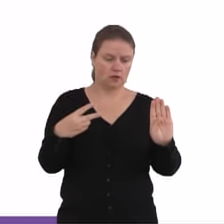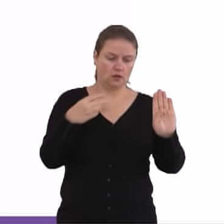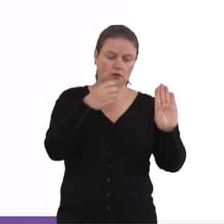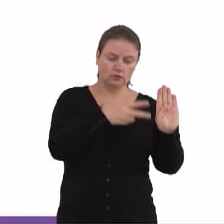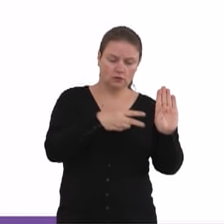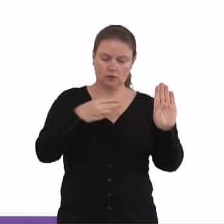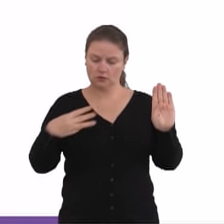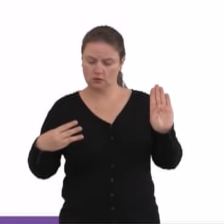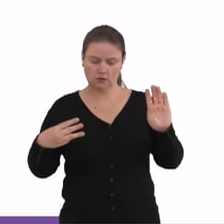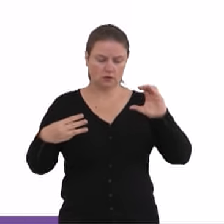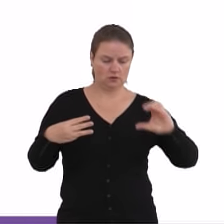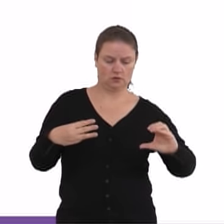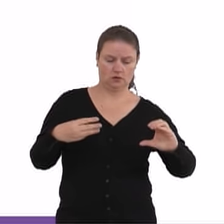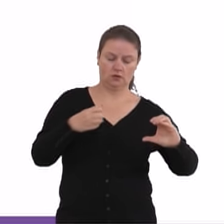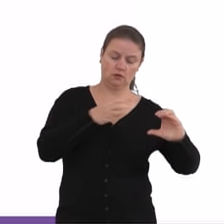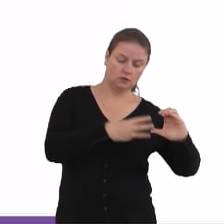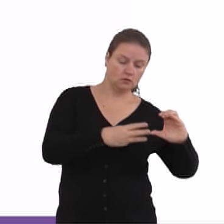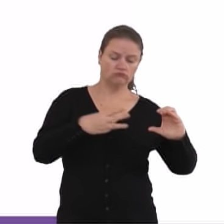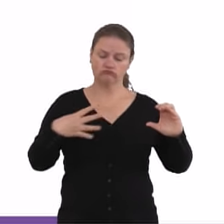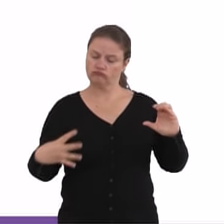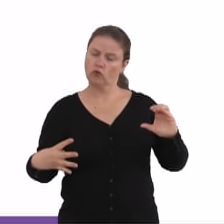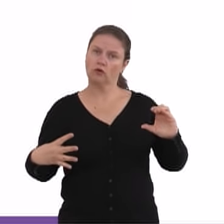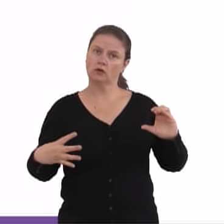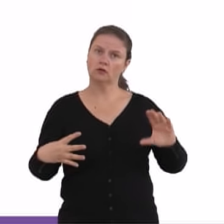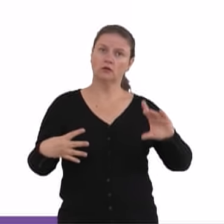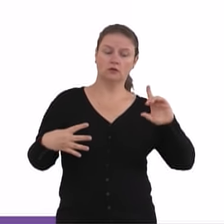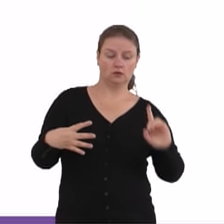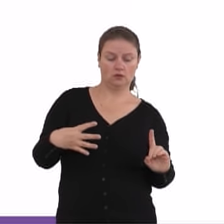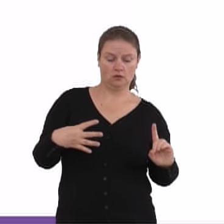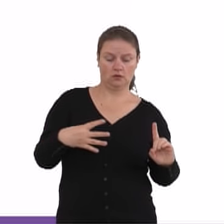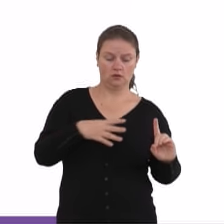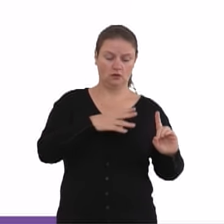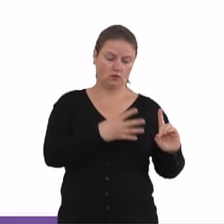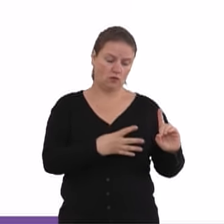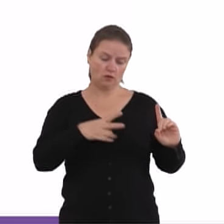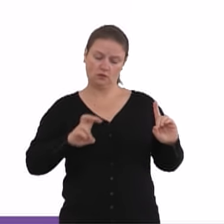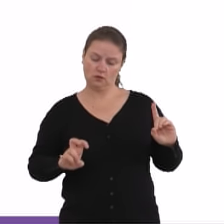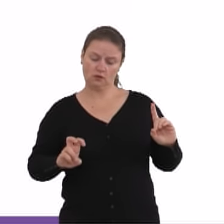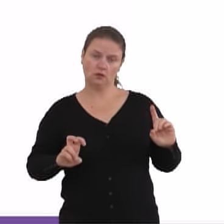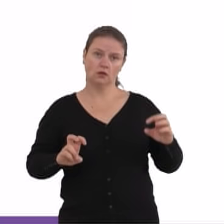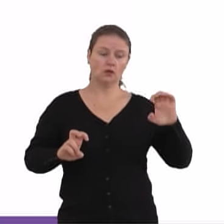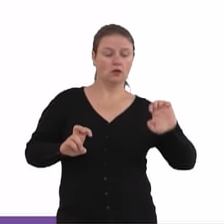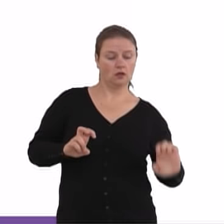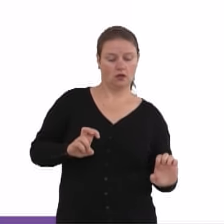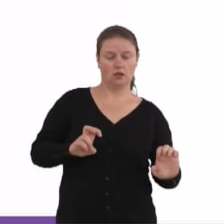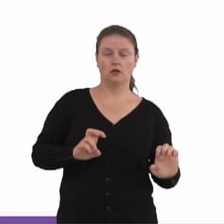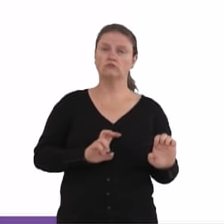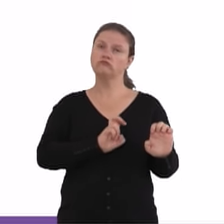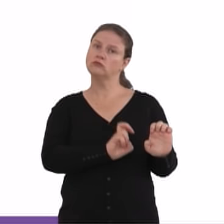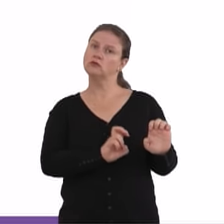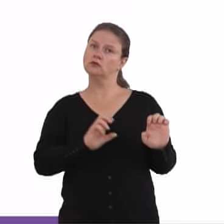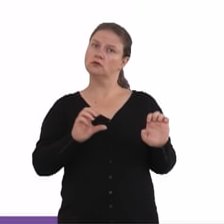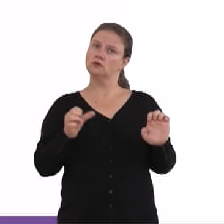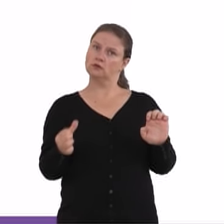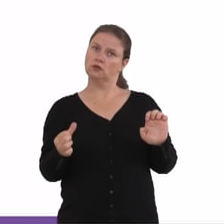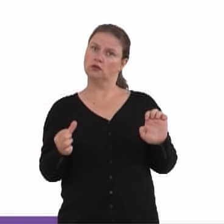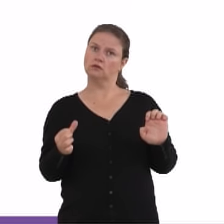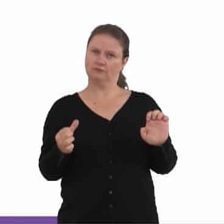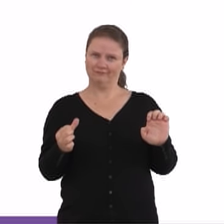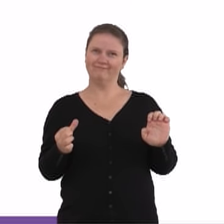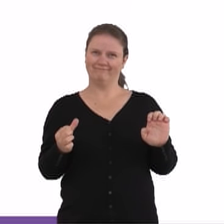3, letra C entre 3 e 4, letra D entre 4 e 5, letra E entre 5 e